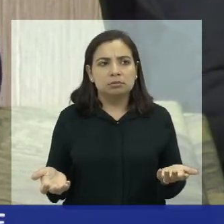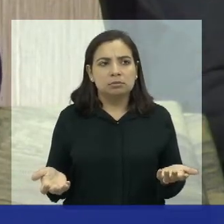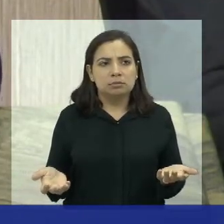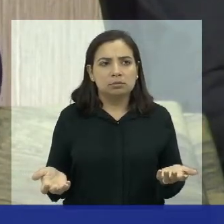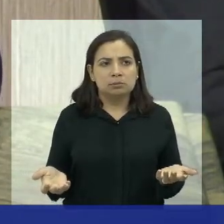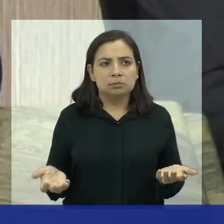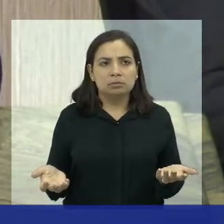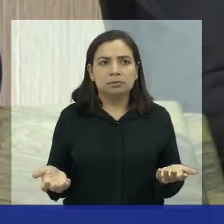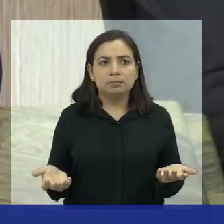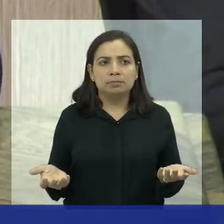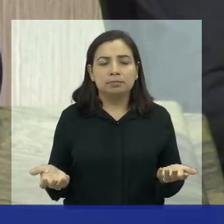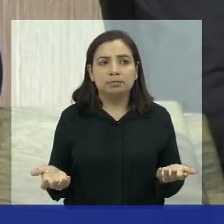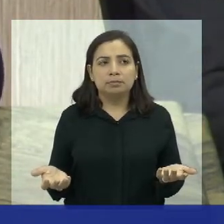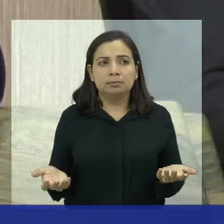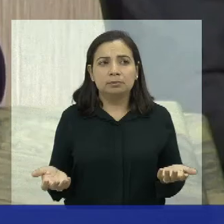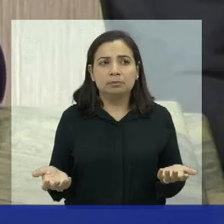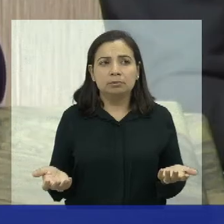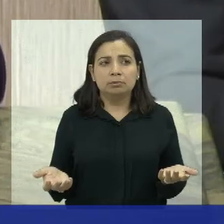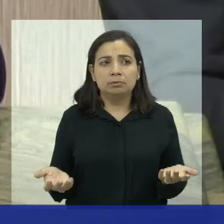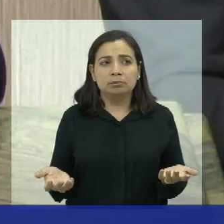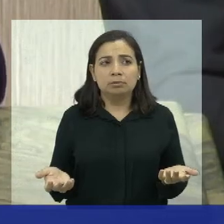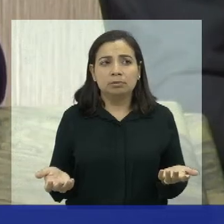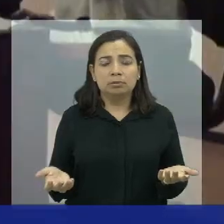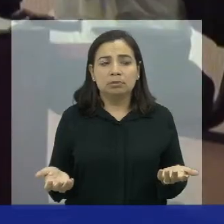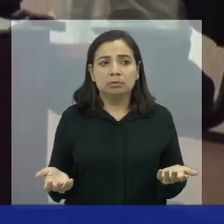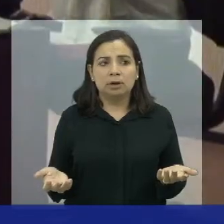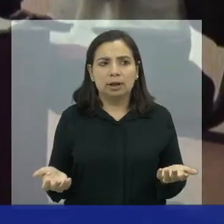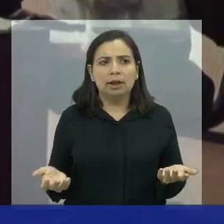A Giovana já disse quase tudo, né, gente?